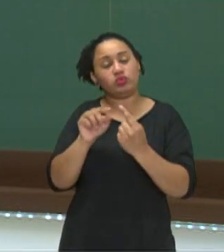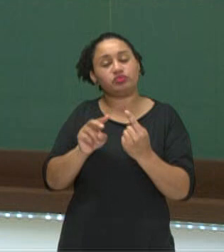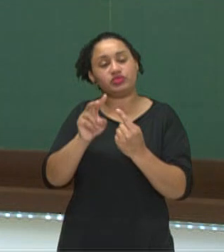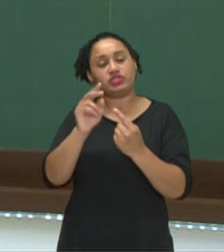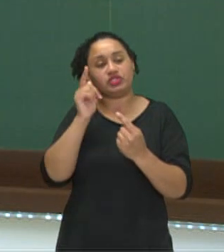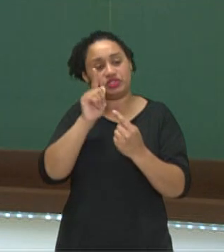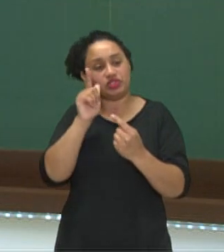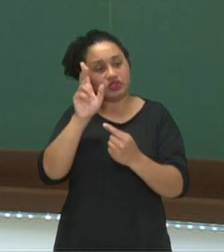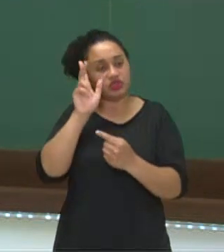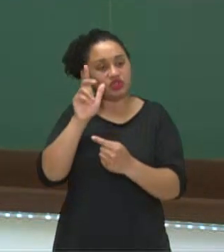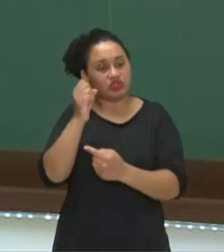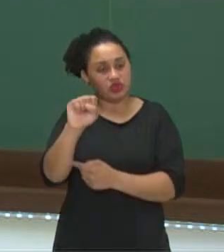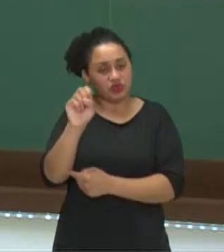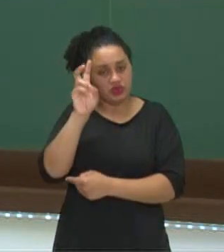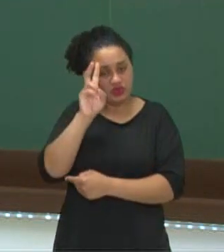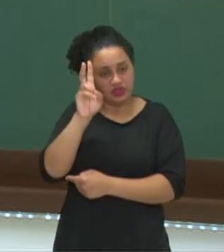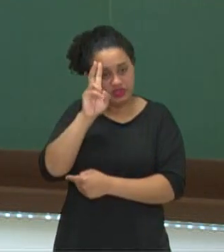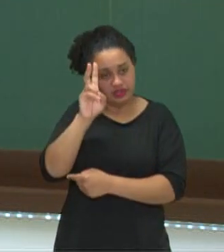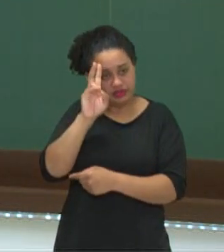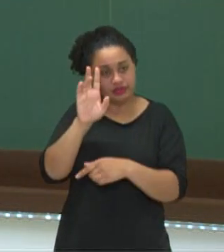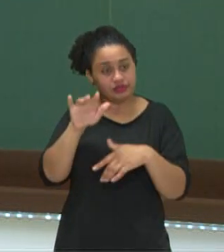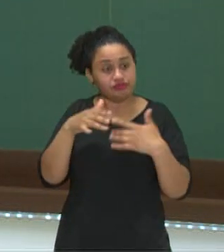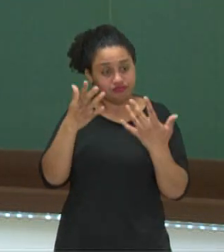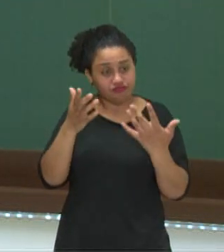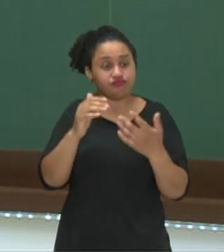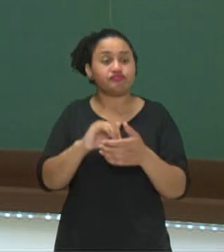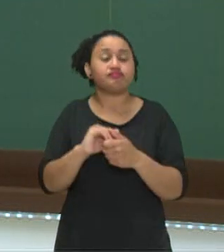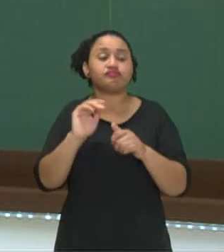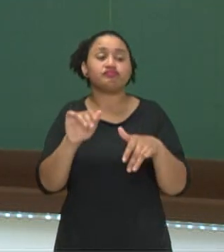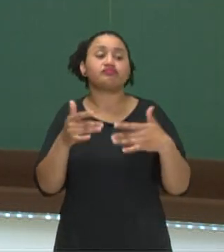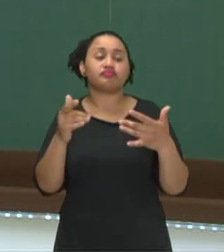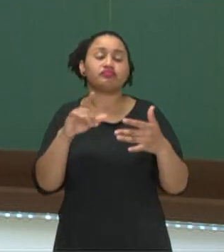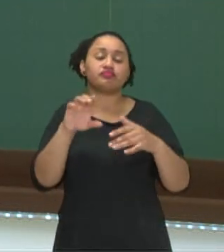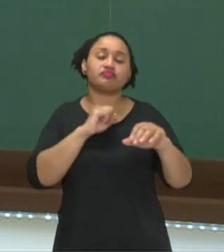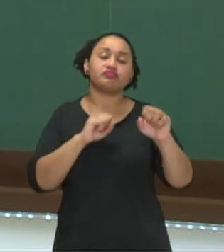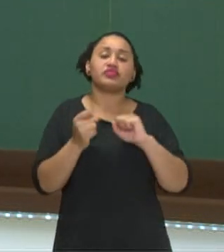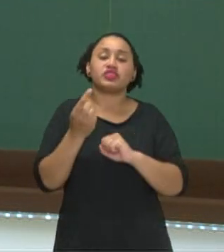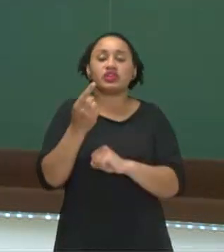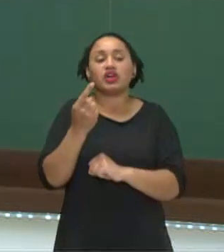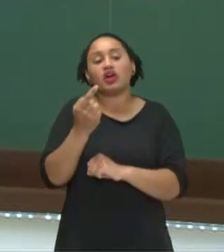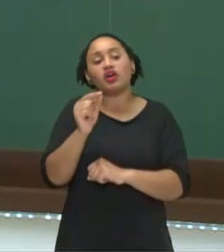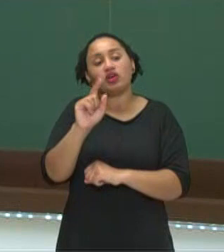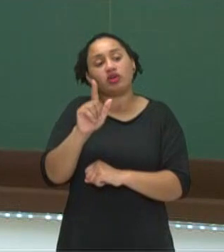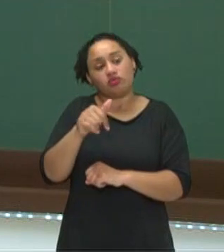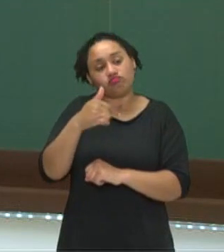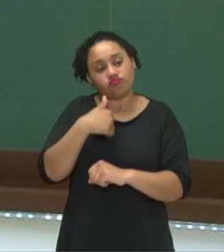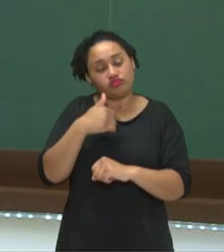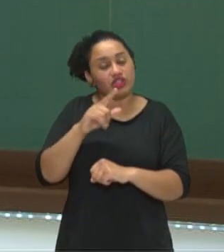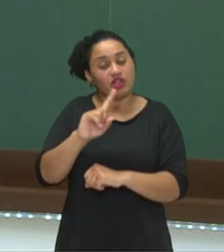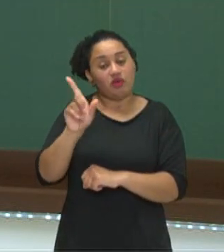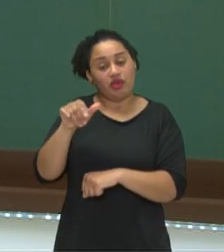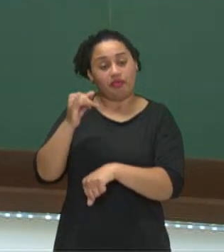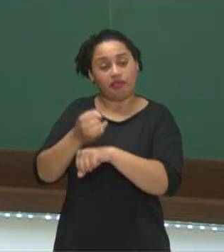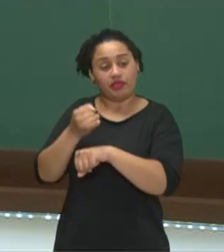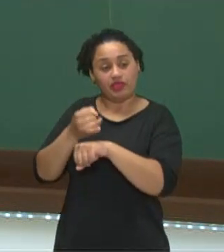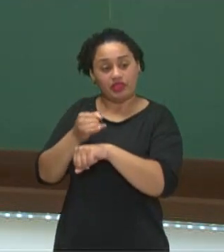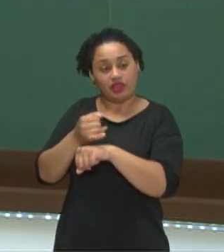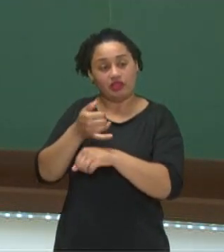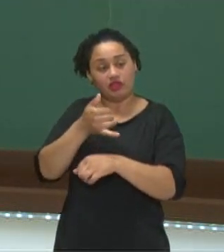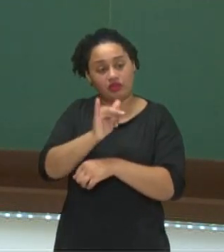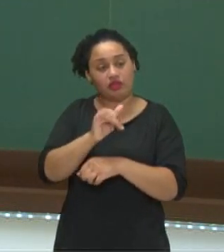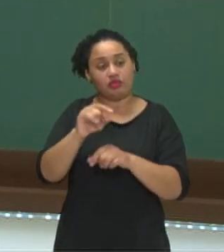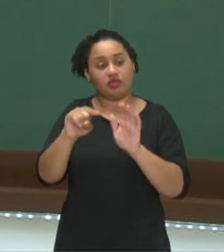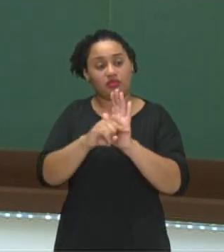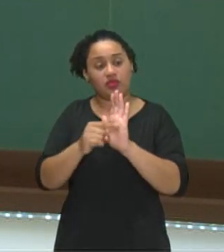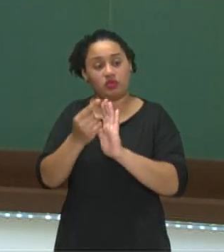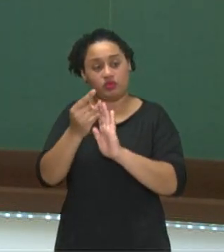atingir 8, lembram disso? Na teoria do octeto? Então, ele vai ganhar um elétron, ele é o nosso ametal da história,